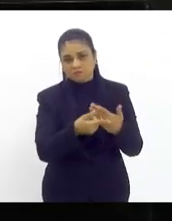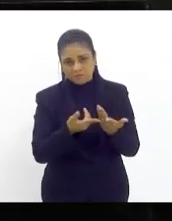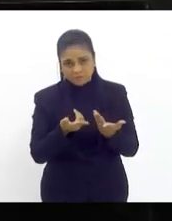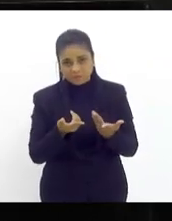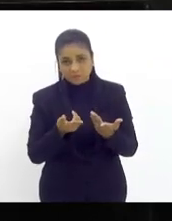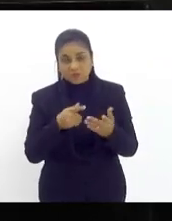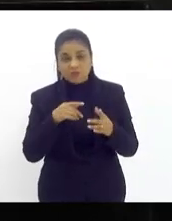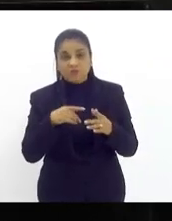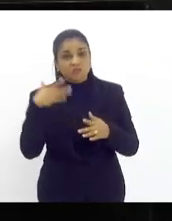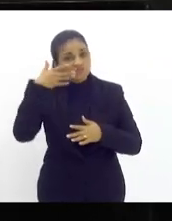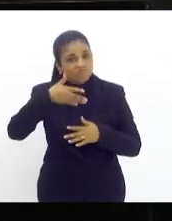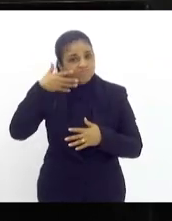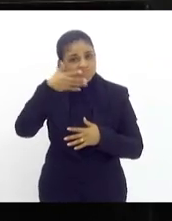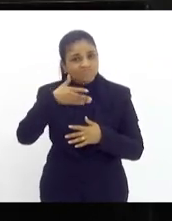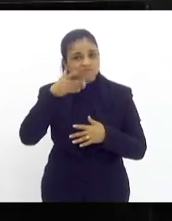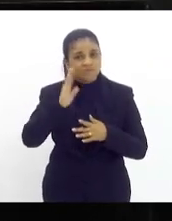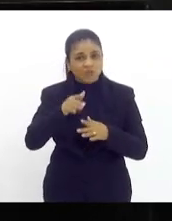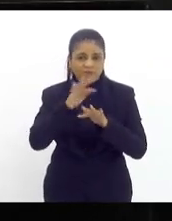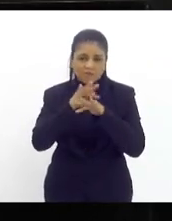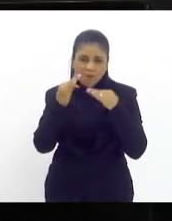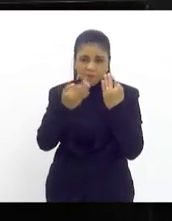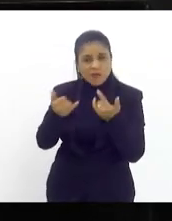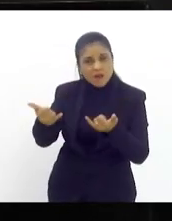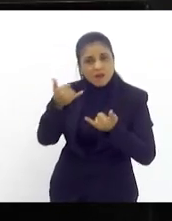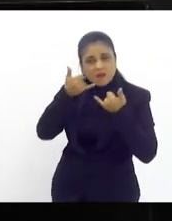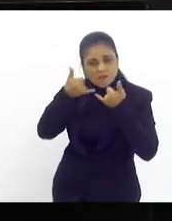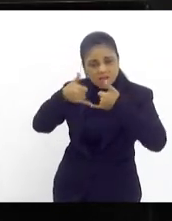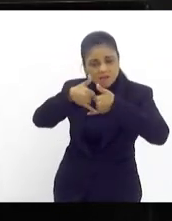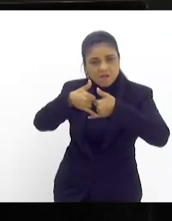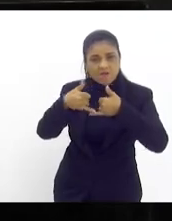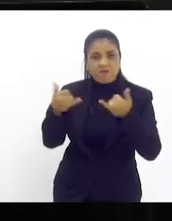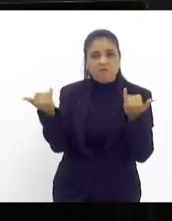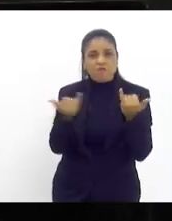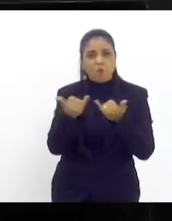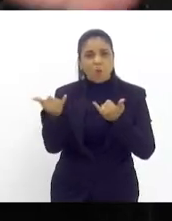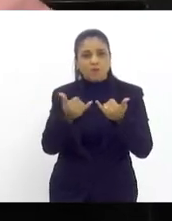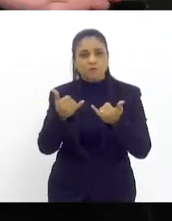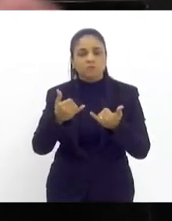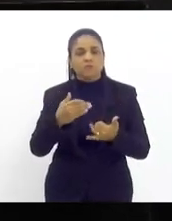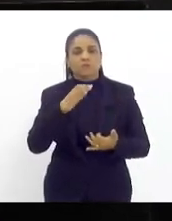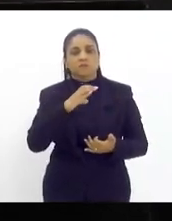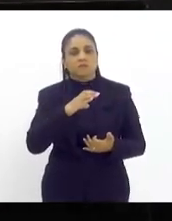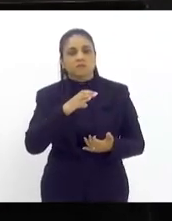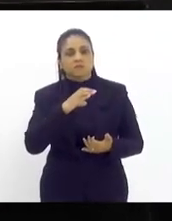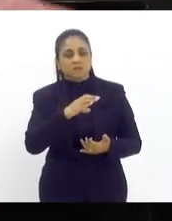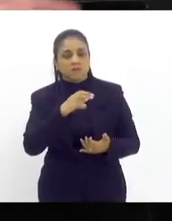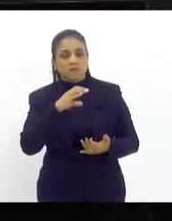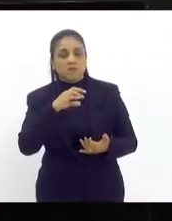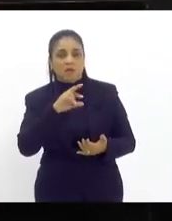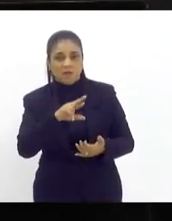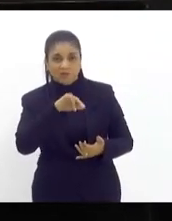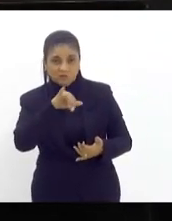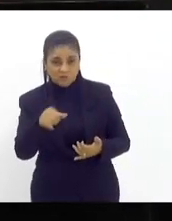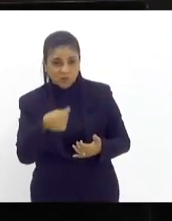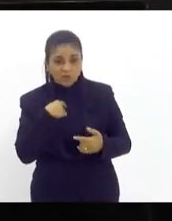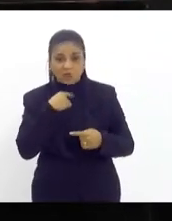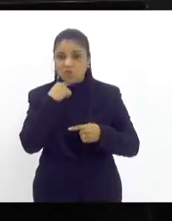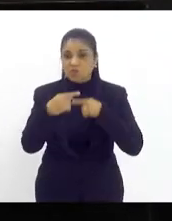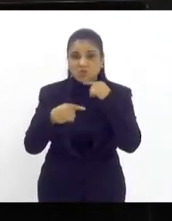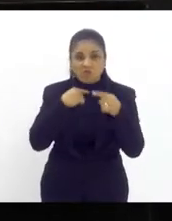rolando quando algumas famílias ligam para informativo lá do RJ aqui de informativo não tem nada porque deixa todo mundo com dúvida